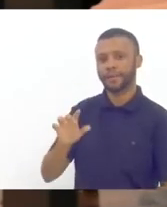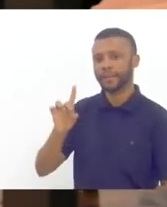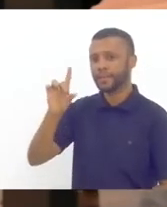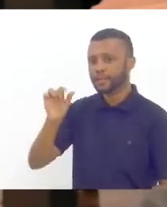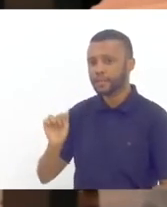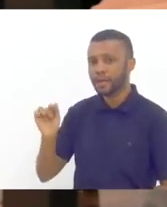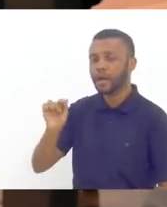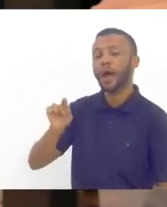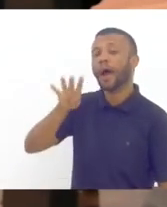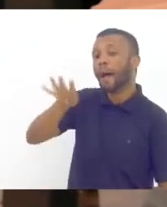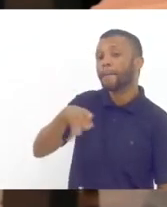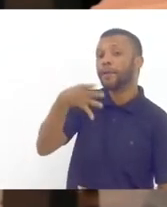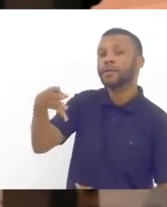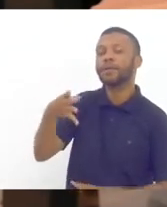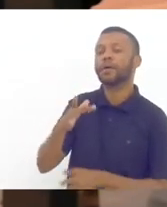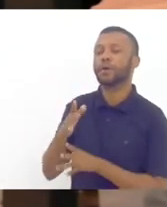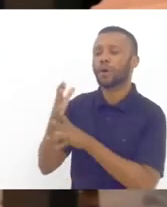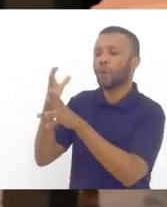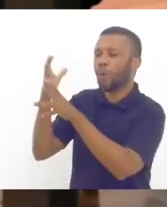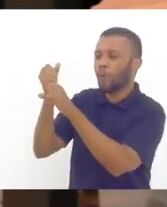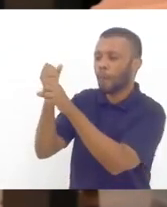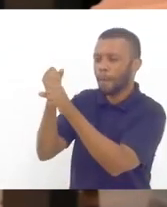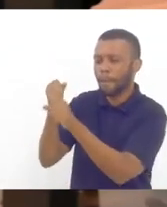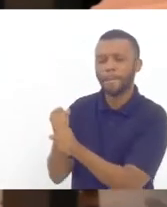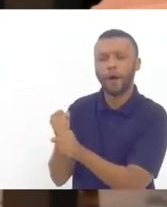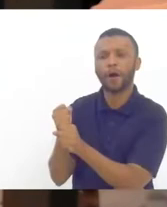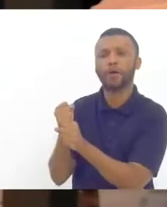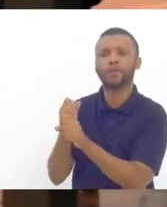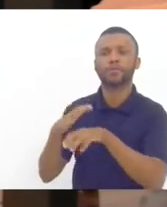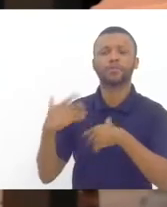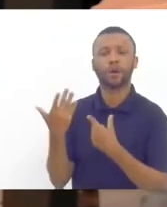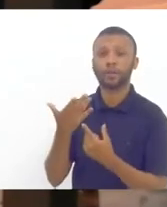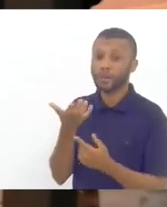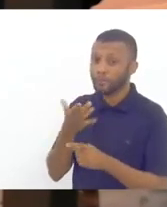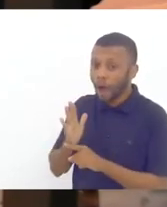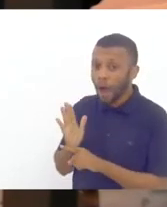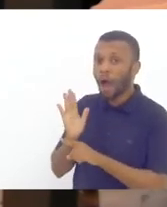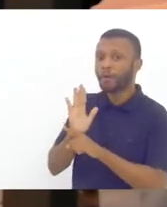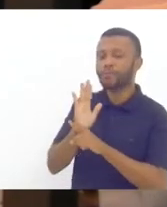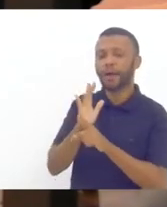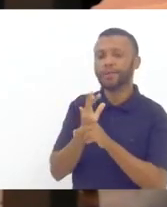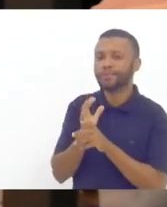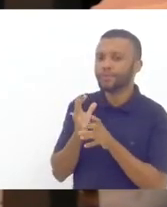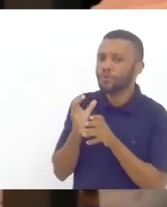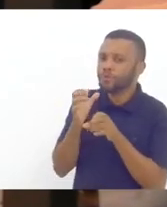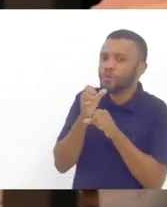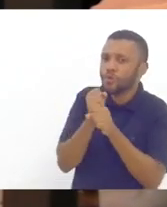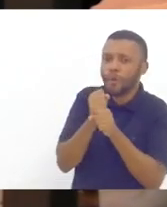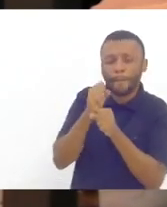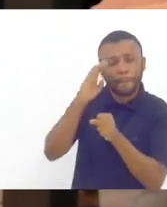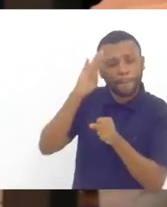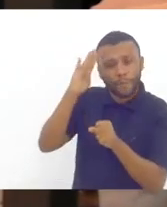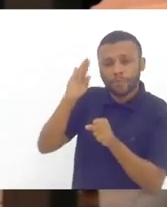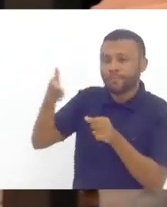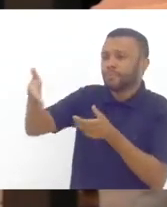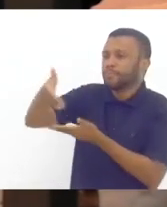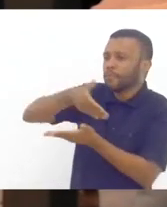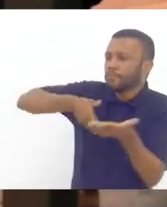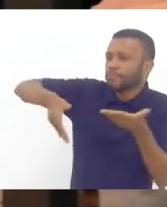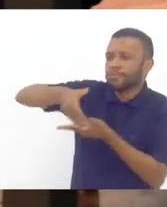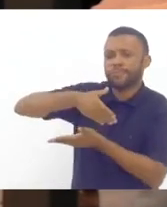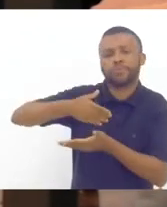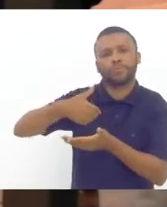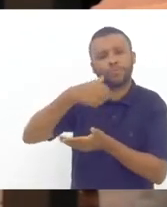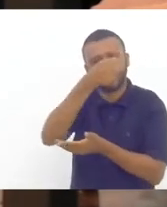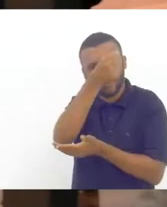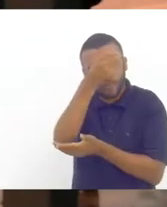contas. Então, estamos à disposição para ajudar nesse cálculo, inclusive com a participação dos demais municípios, porque